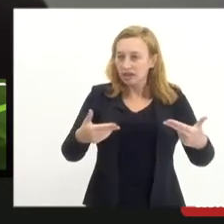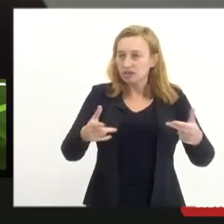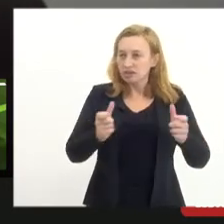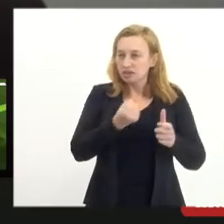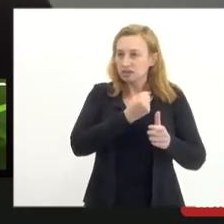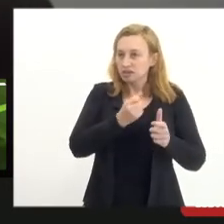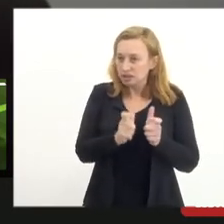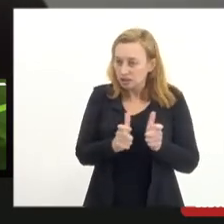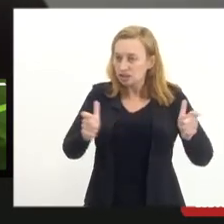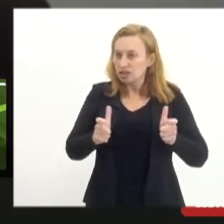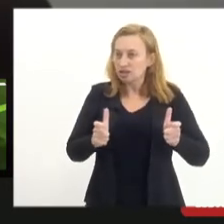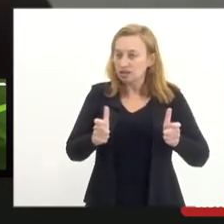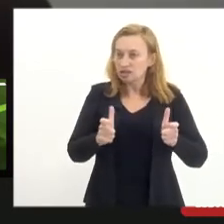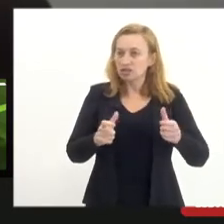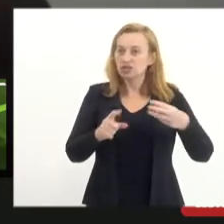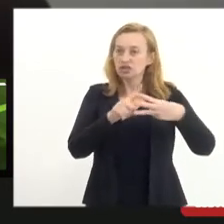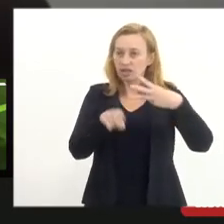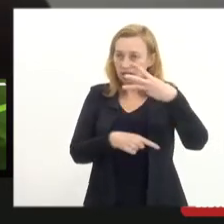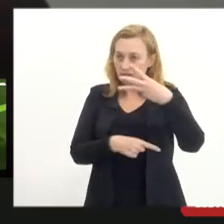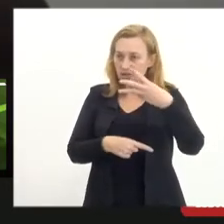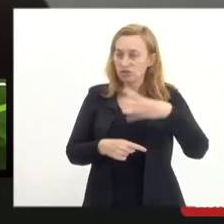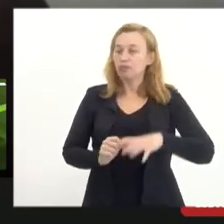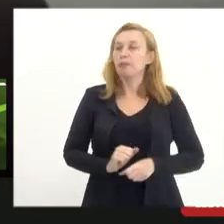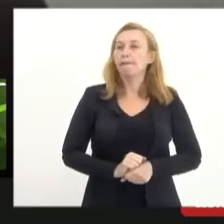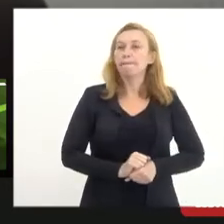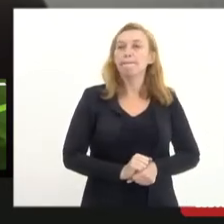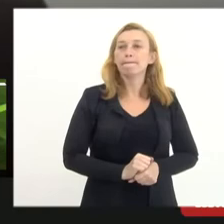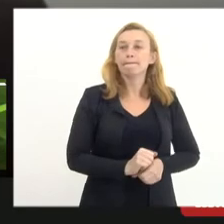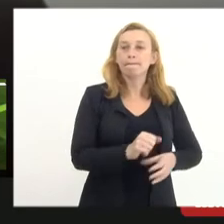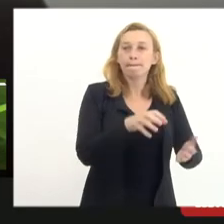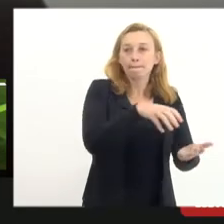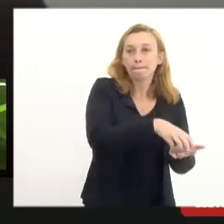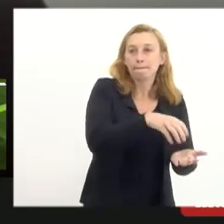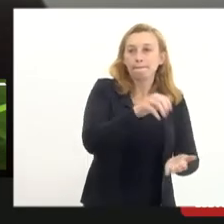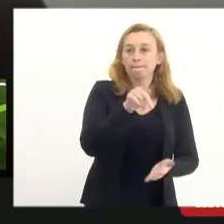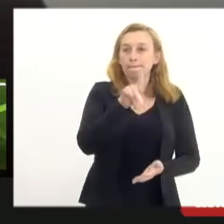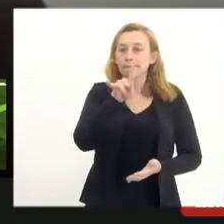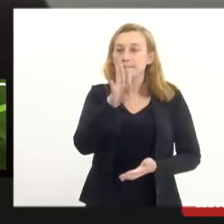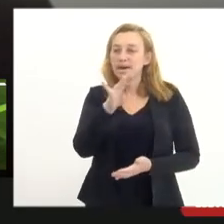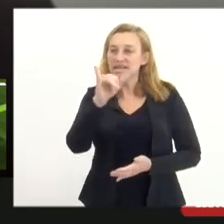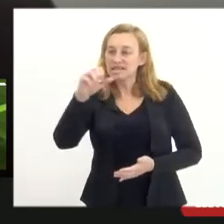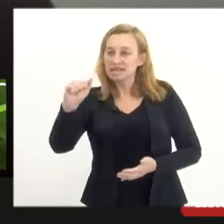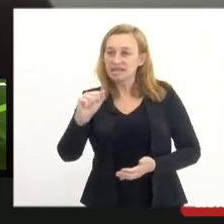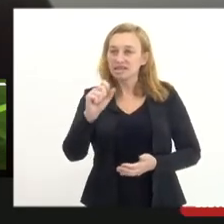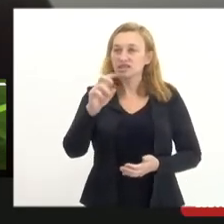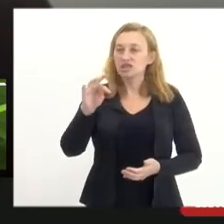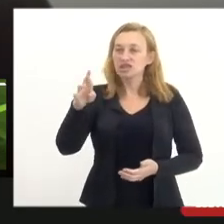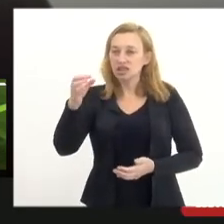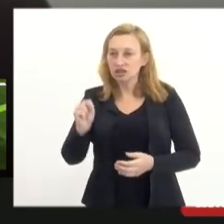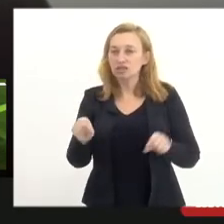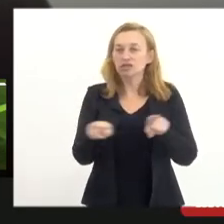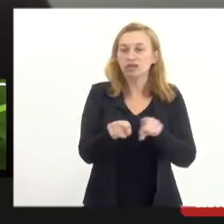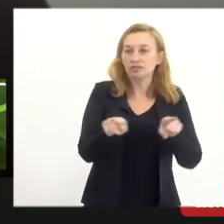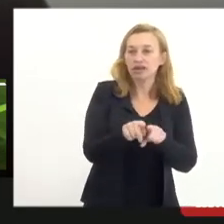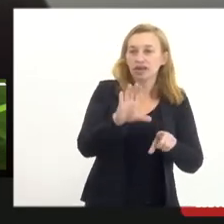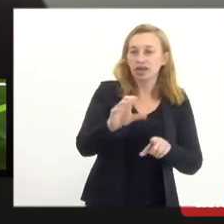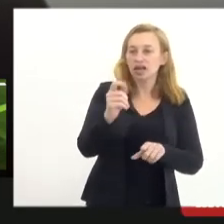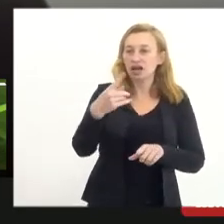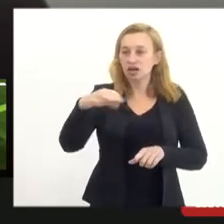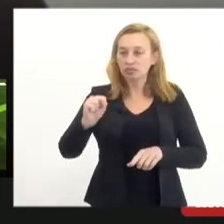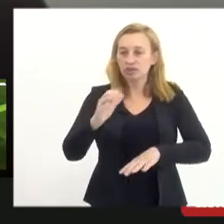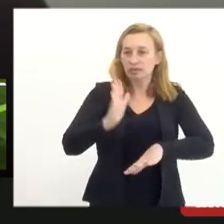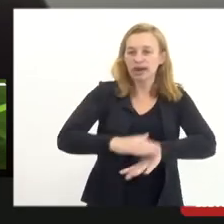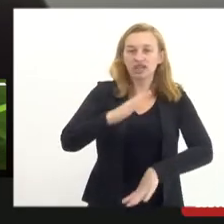3 setores, digamos assim. O setor da bacia de Santos e Campos, com certeza, dentro desses 3, é o mais